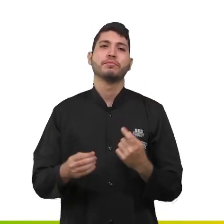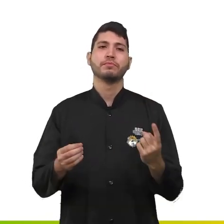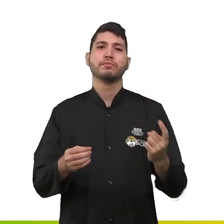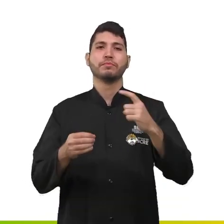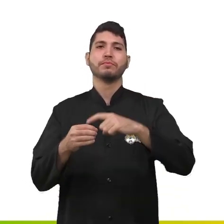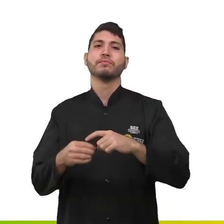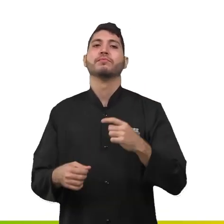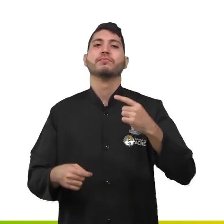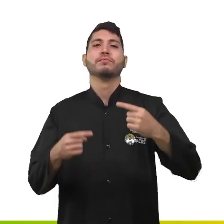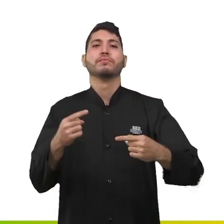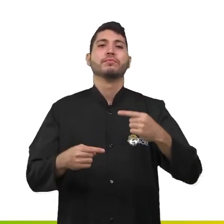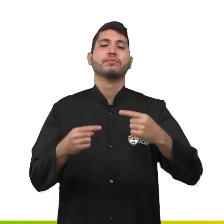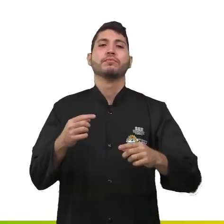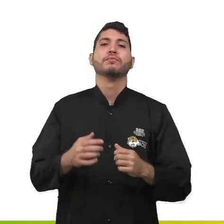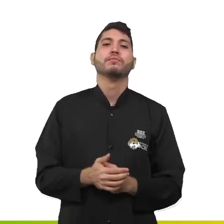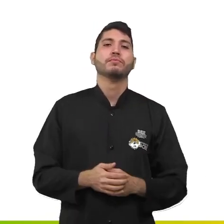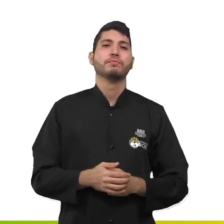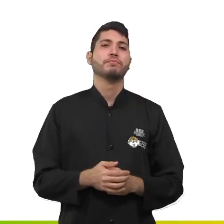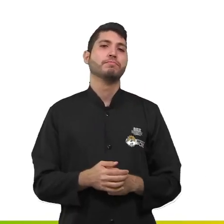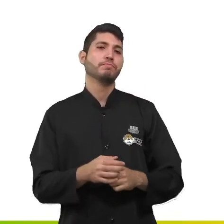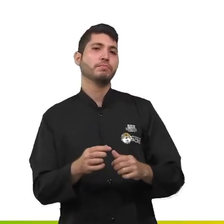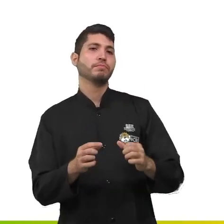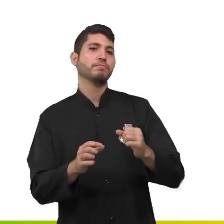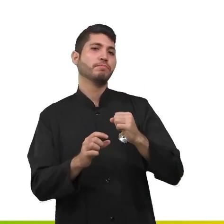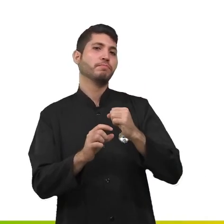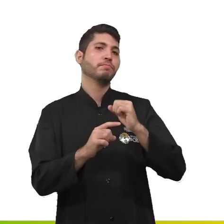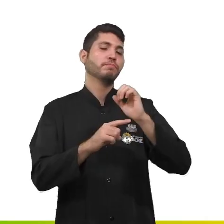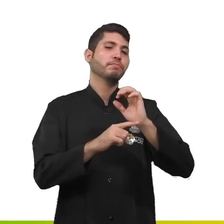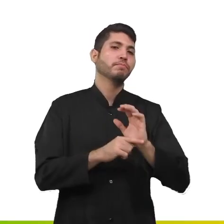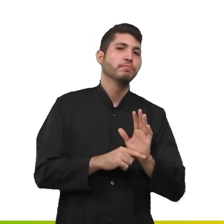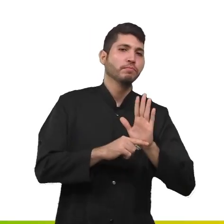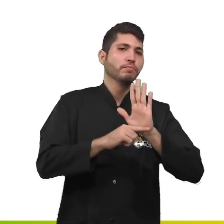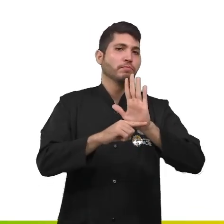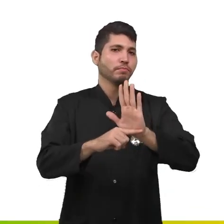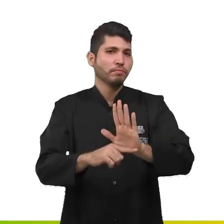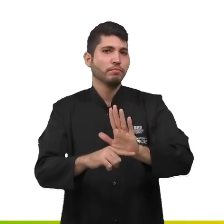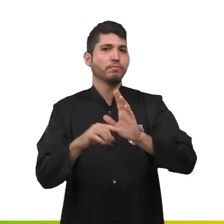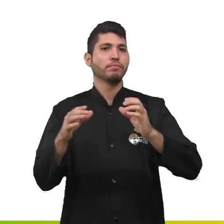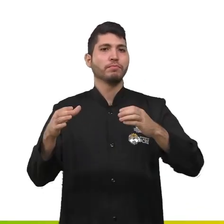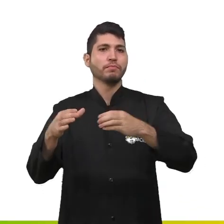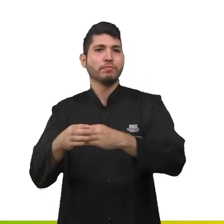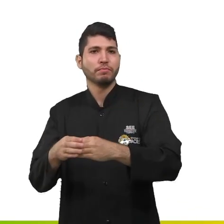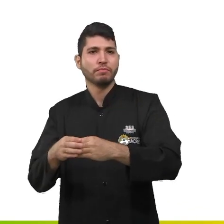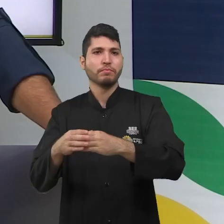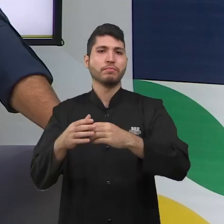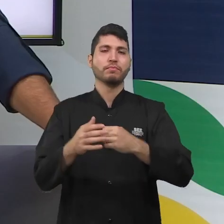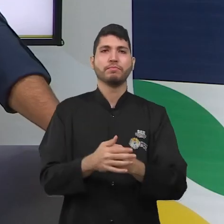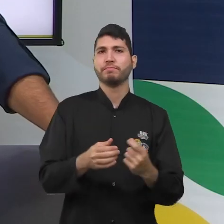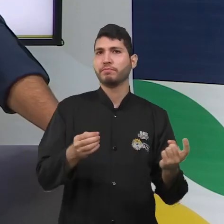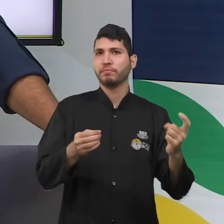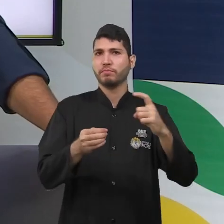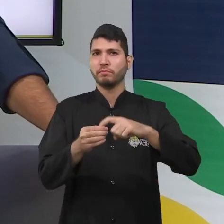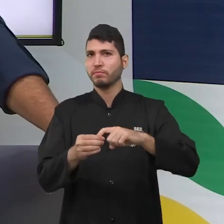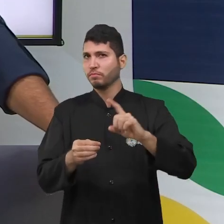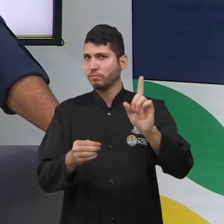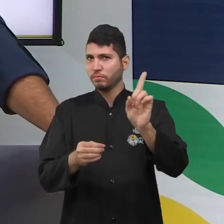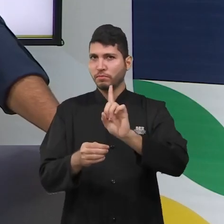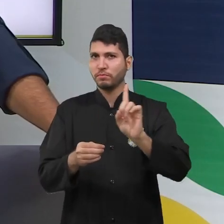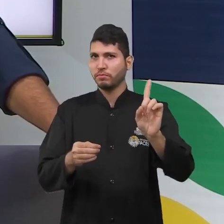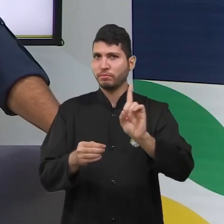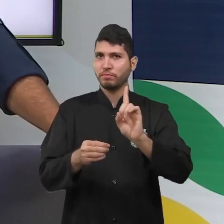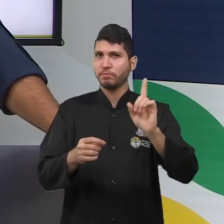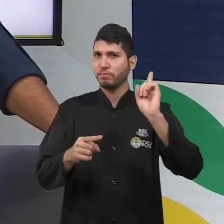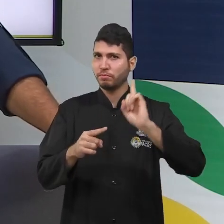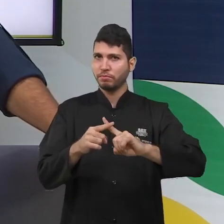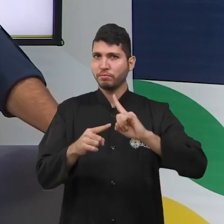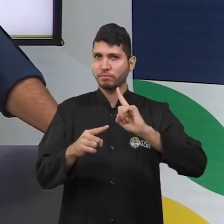de políticas assistencialistas em comunidade. Não é uma questão de dependência, tá bom? Não é uma questão,